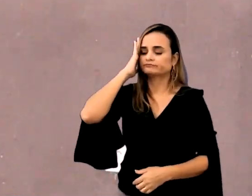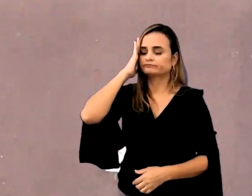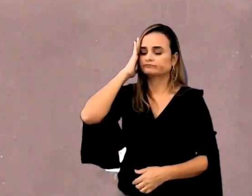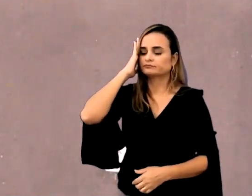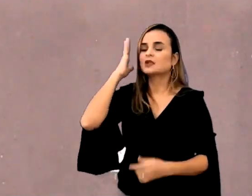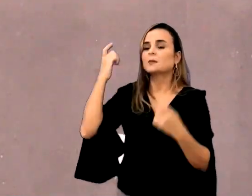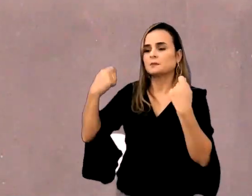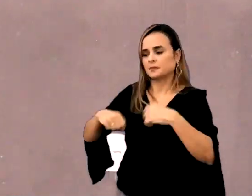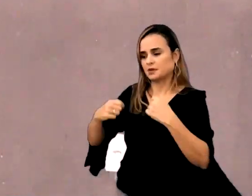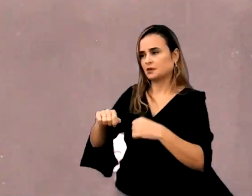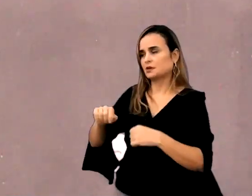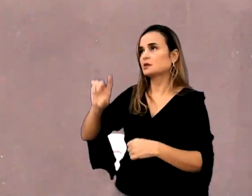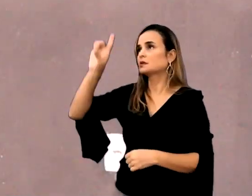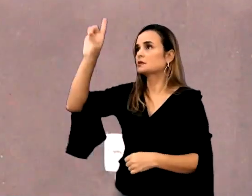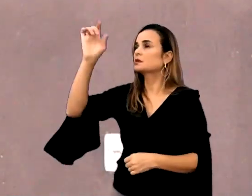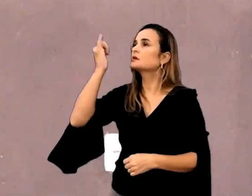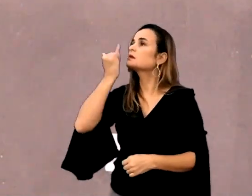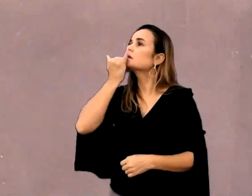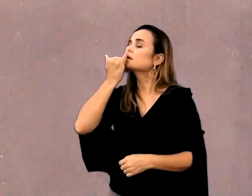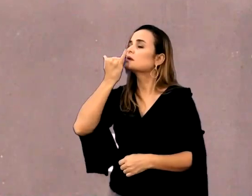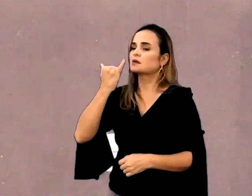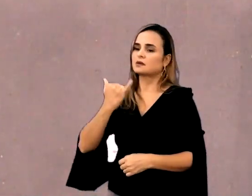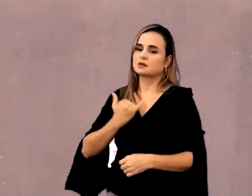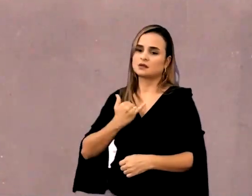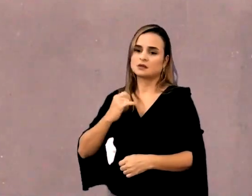falhos, nós somos fracos.